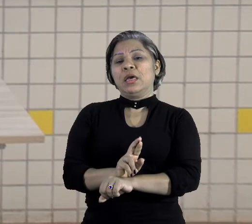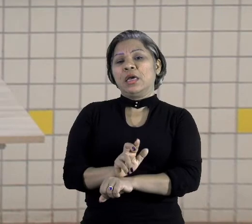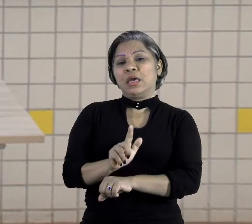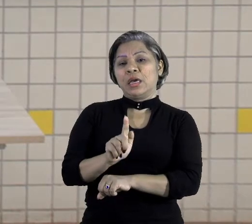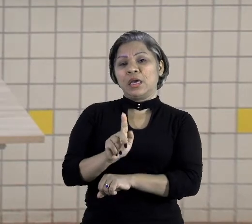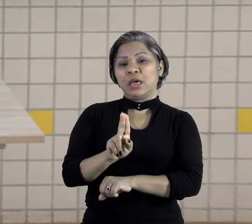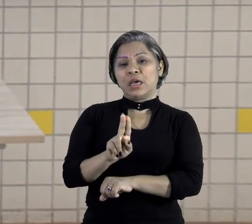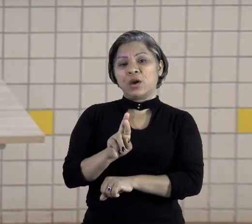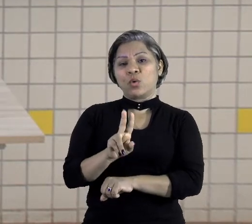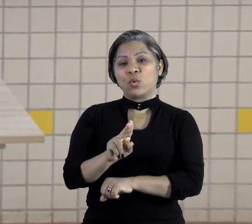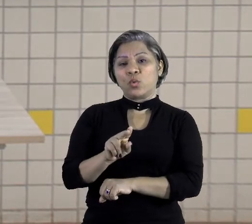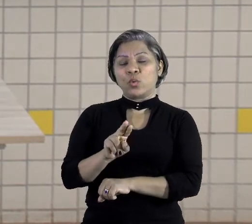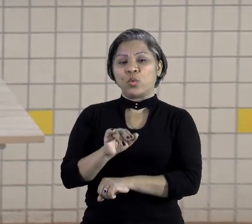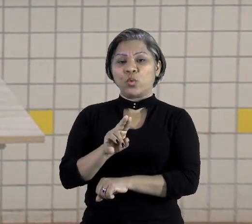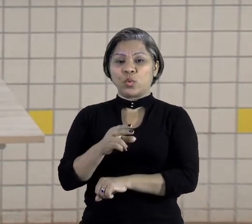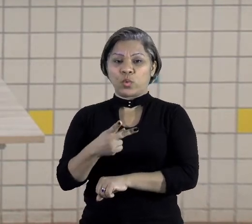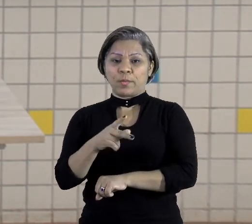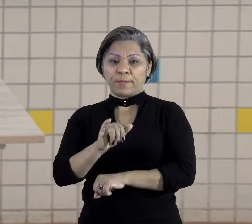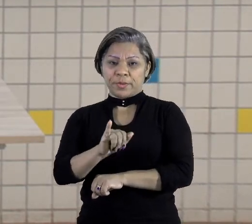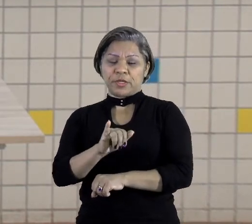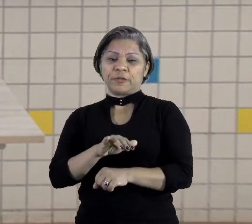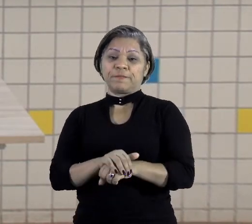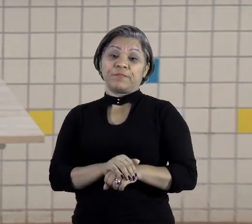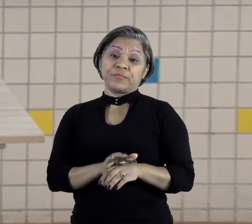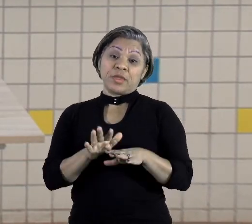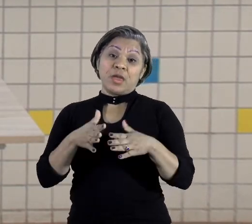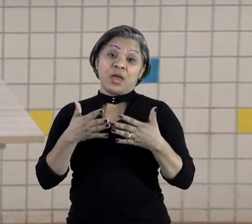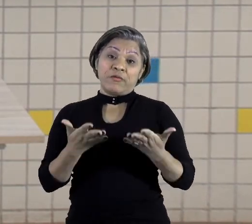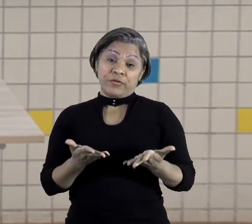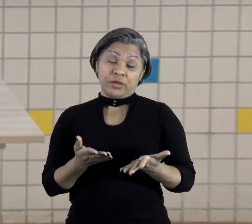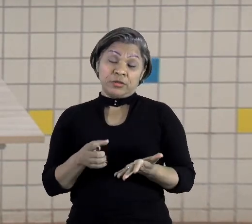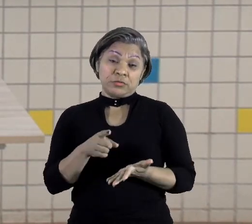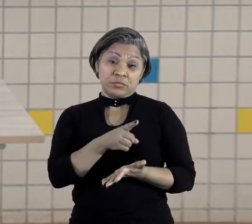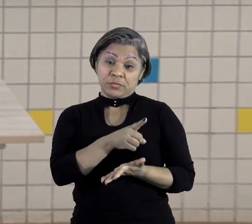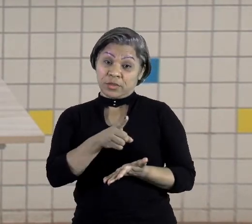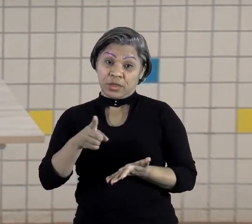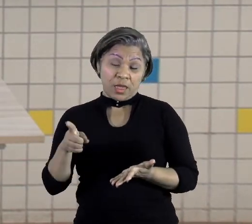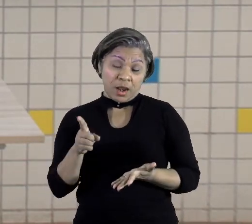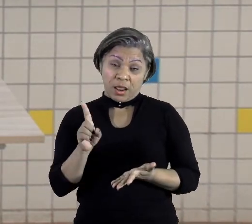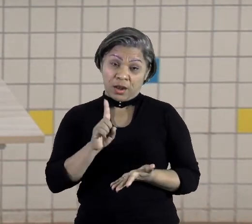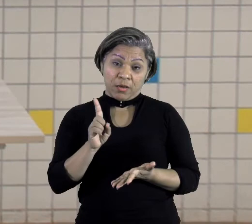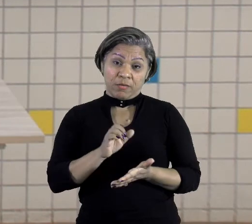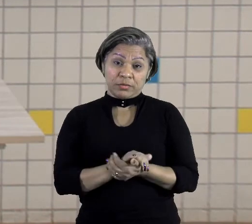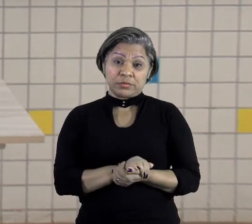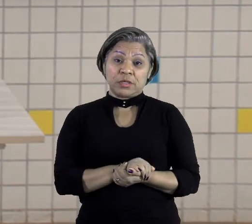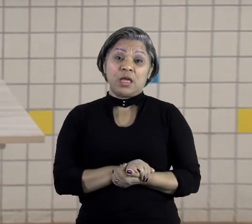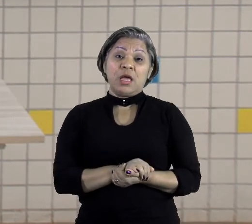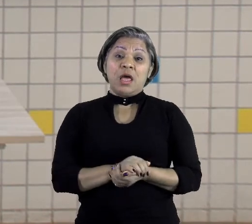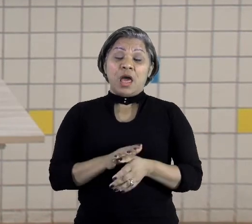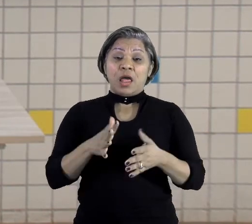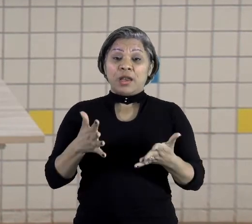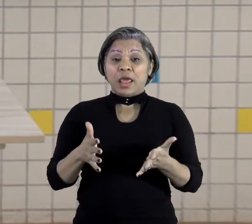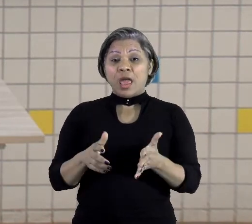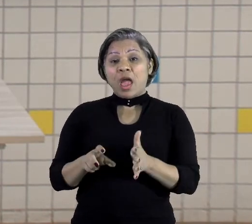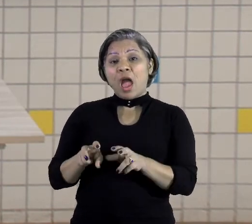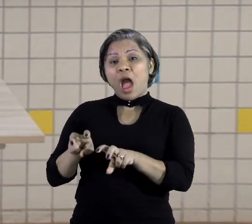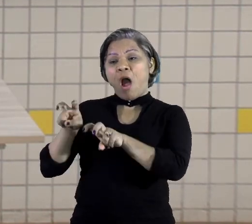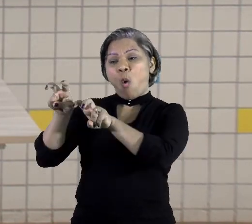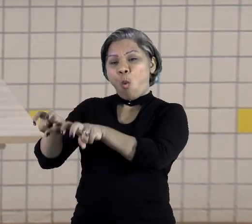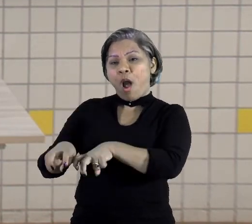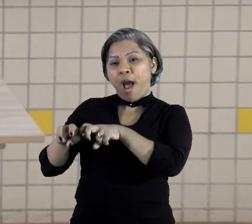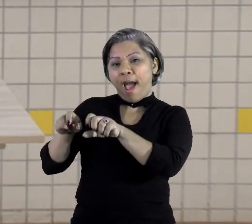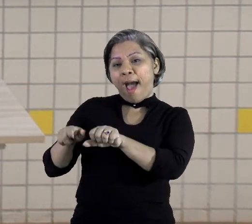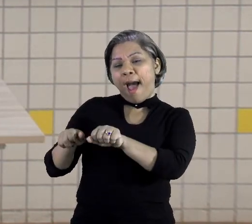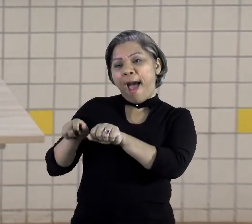capital, ela não é considerada cidade do agronegócio, porque aqui não prevalece o agronegócio, prevalece o comércio e